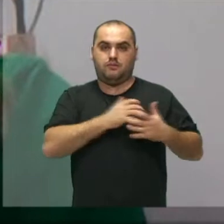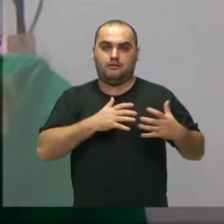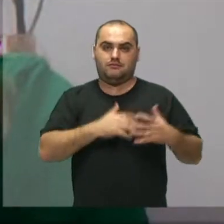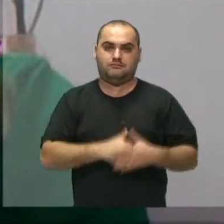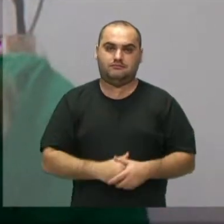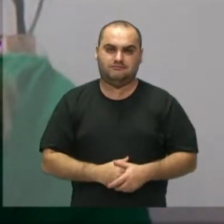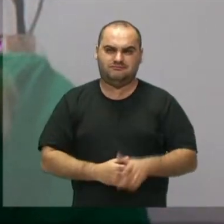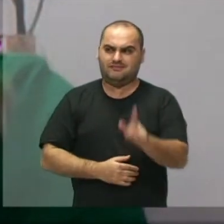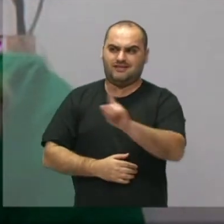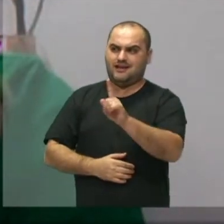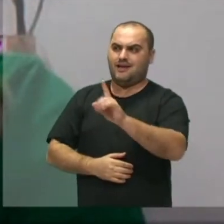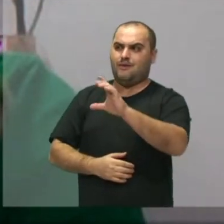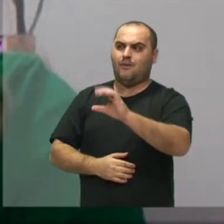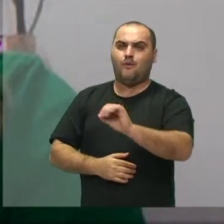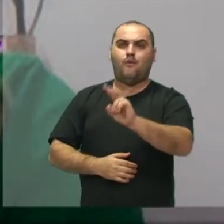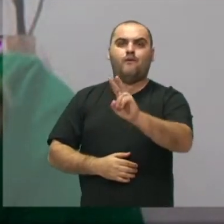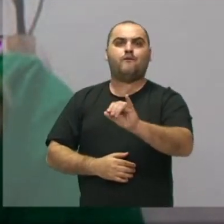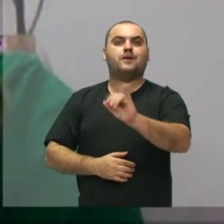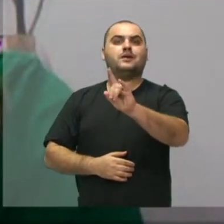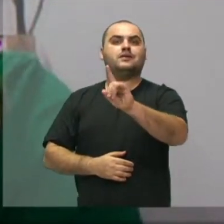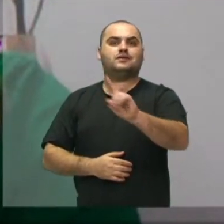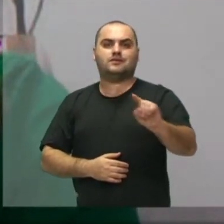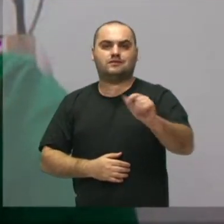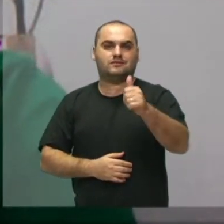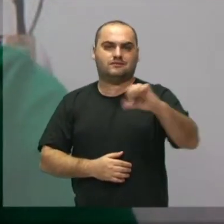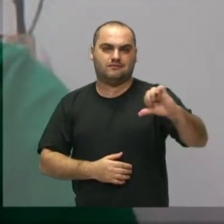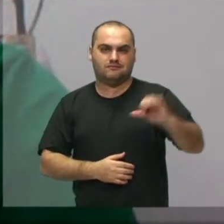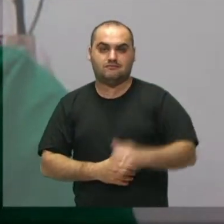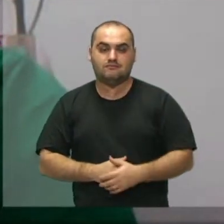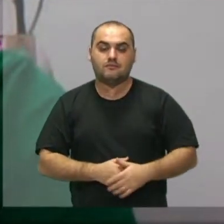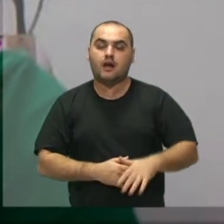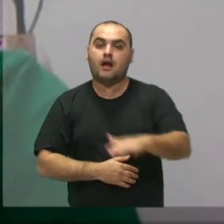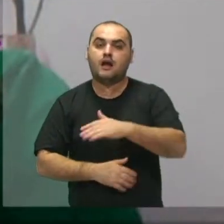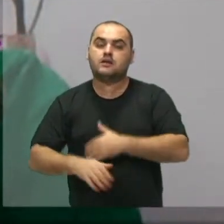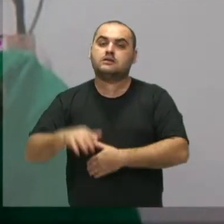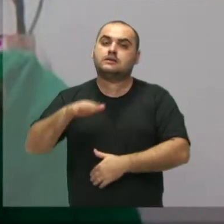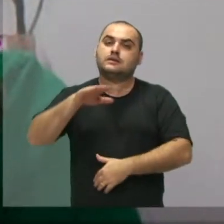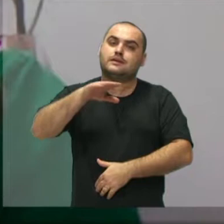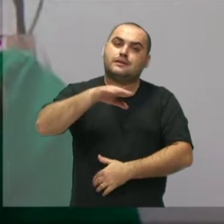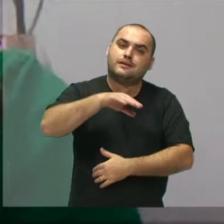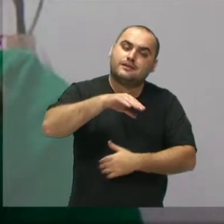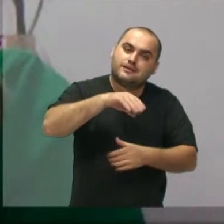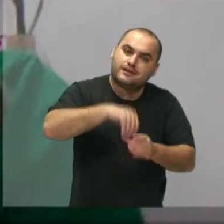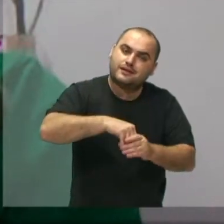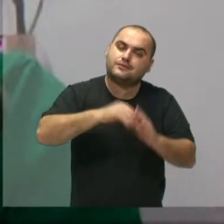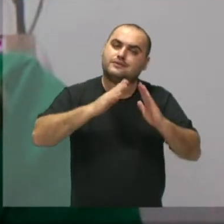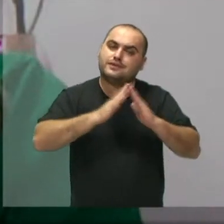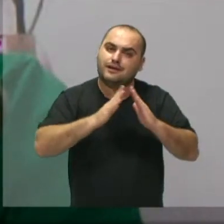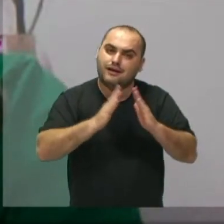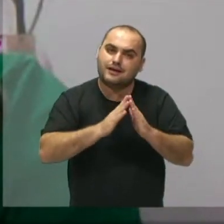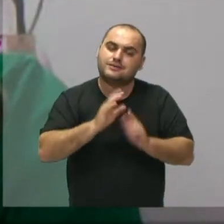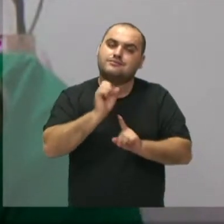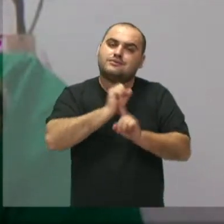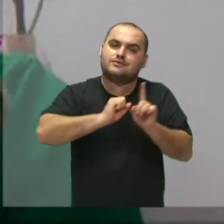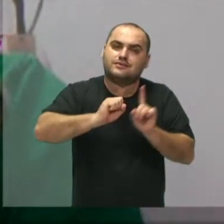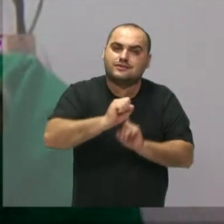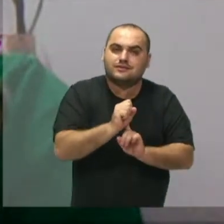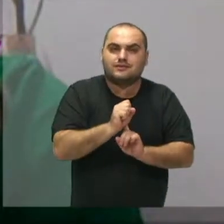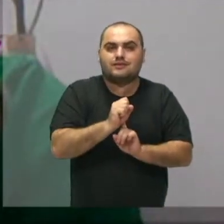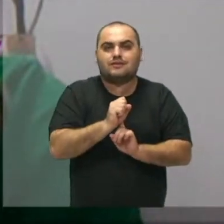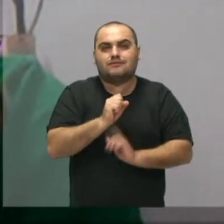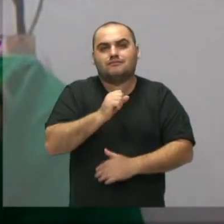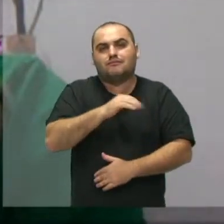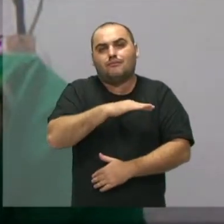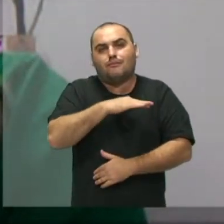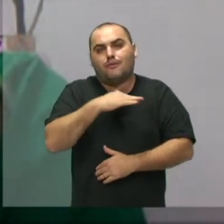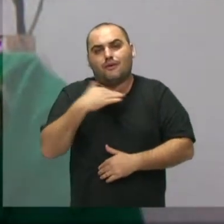Então, eles estão sozinhos, estão dentro de casa, estão trancados, estão ansiosos e estão morrendo.